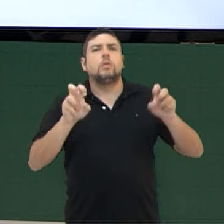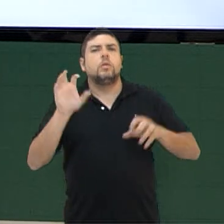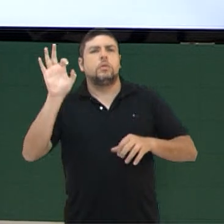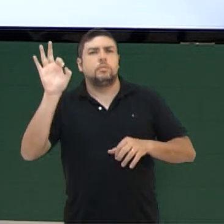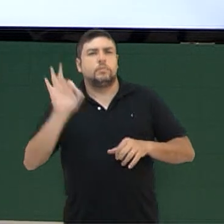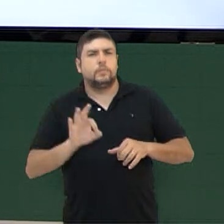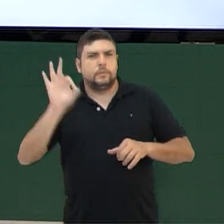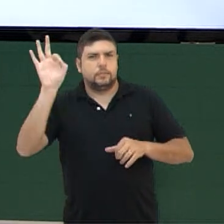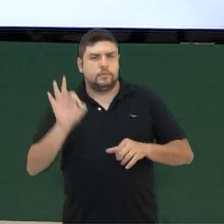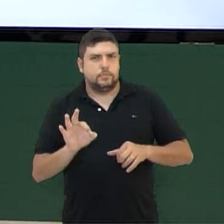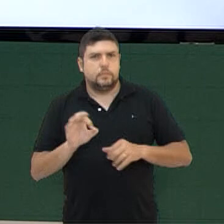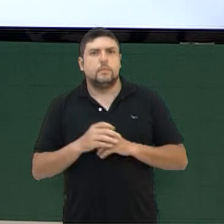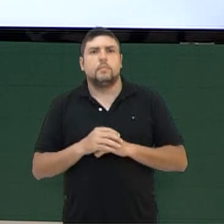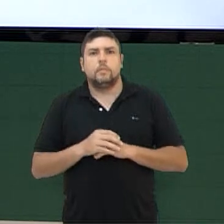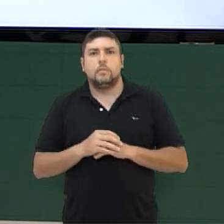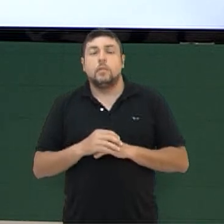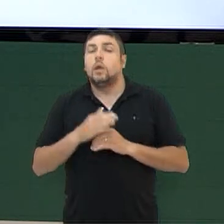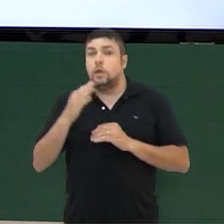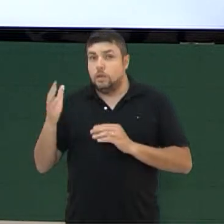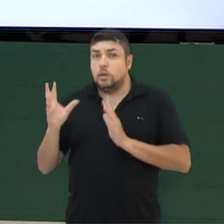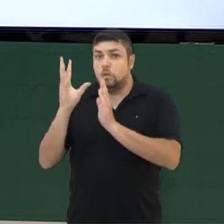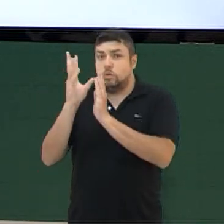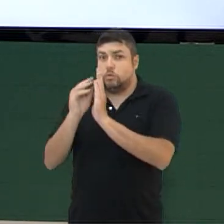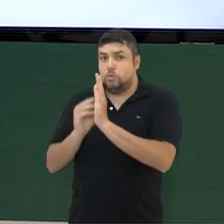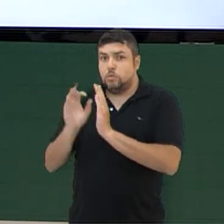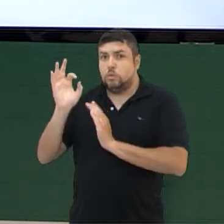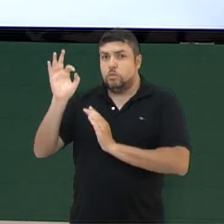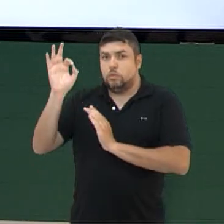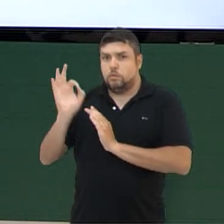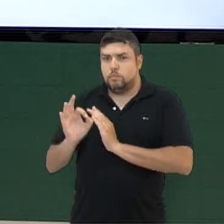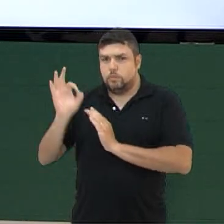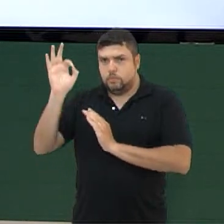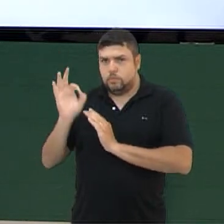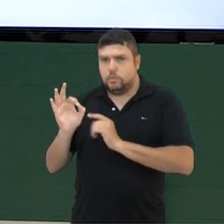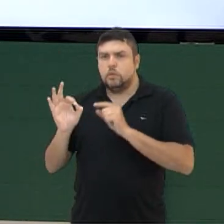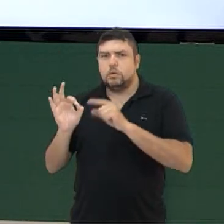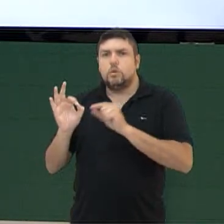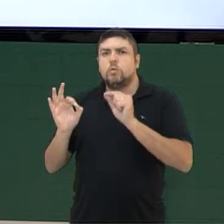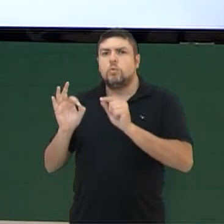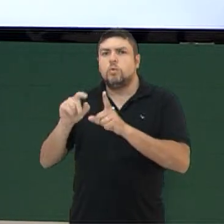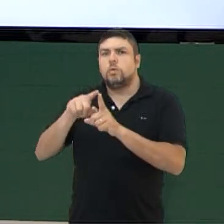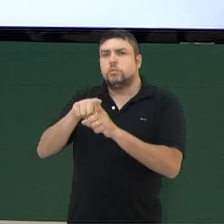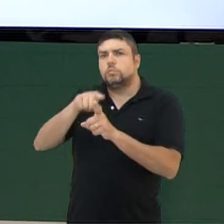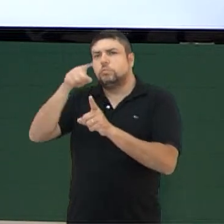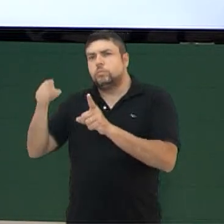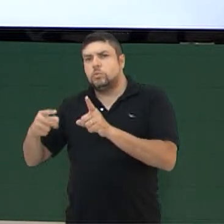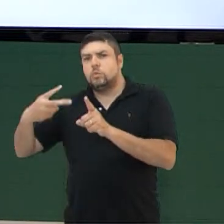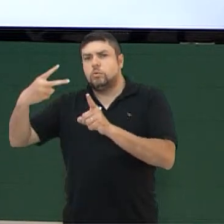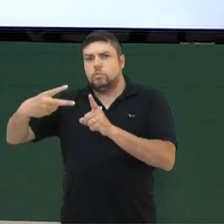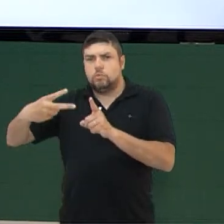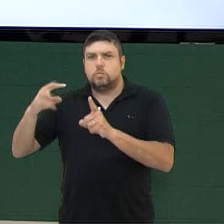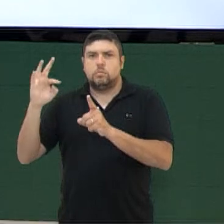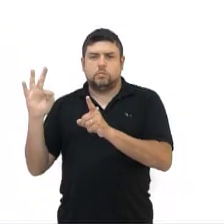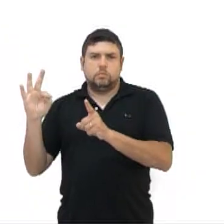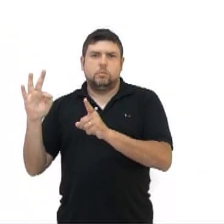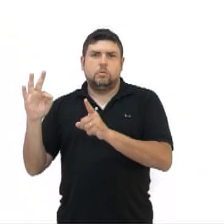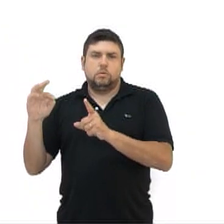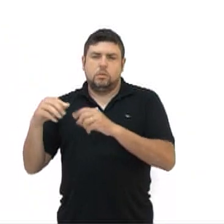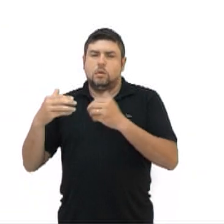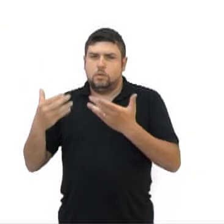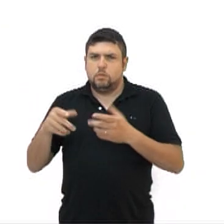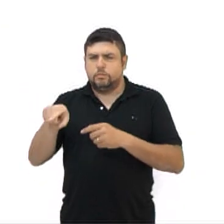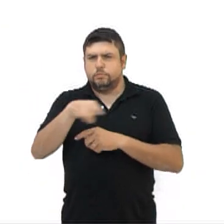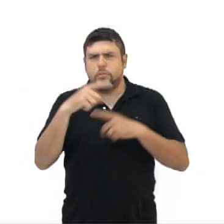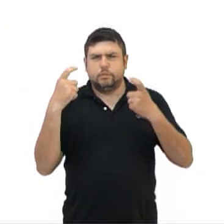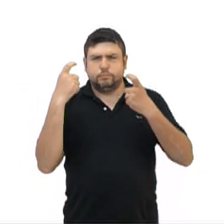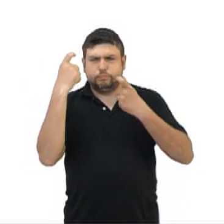tá? Este conteúdo de porcentagem será retomado novamente no segundo trimestre. Então, não se preocupe que a